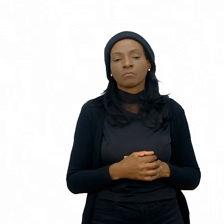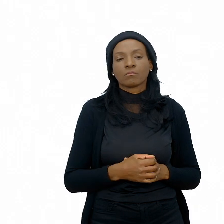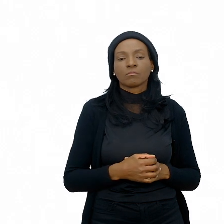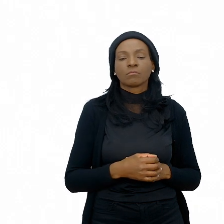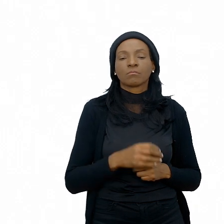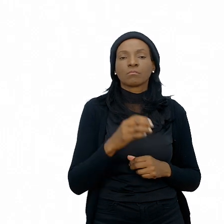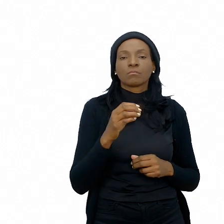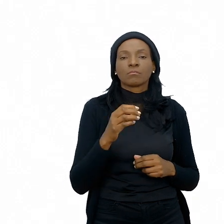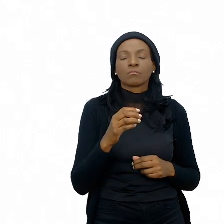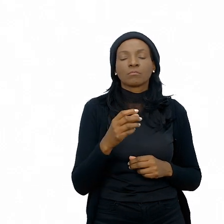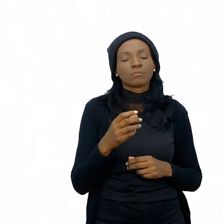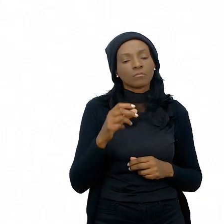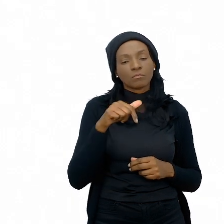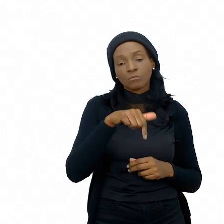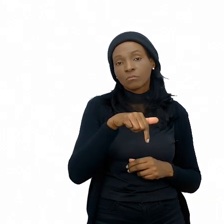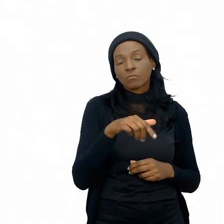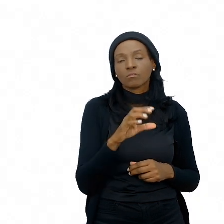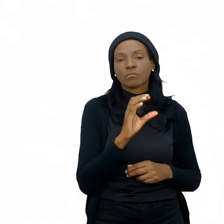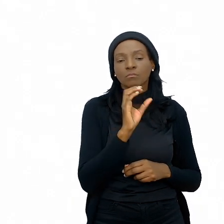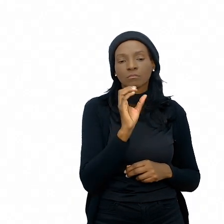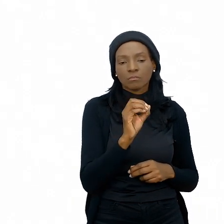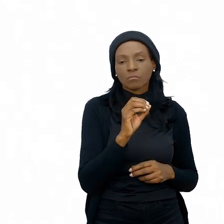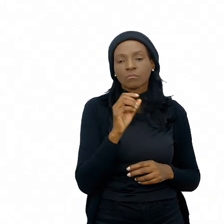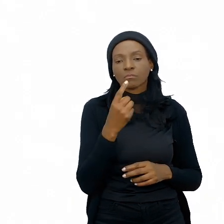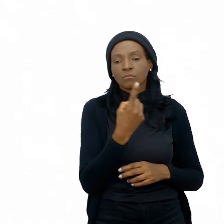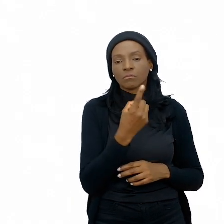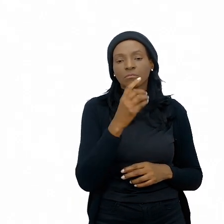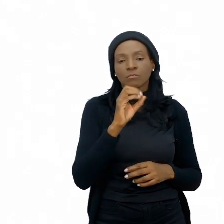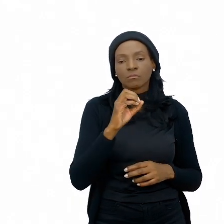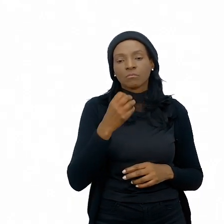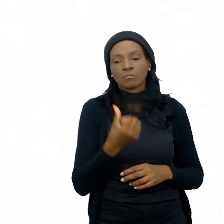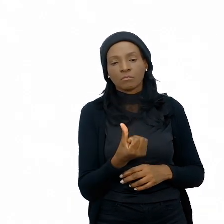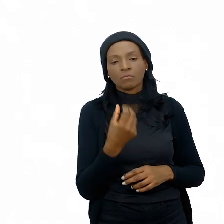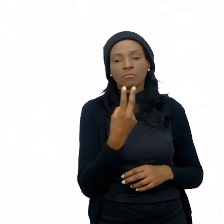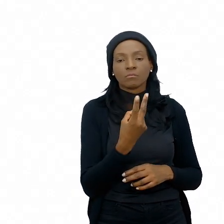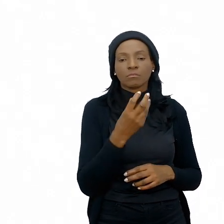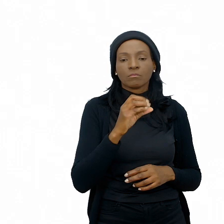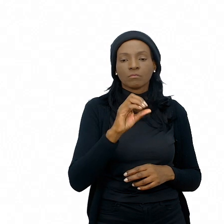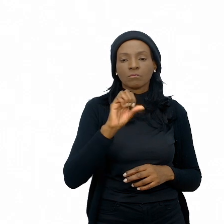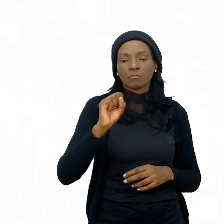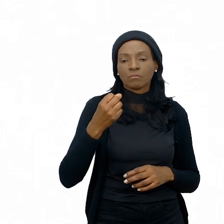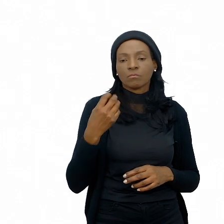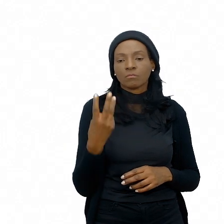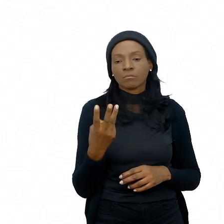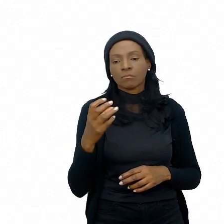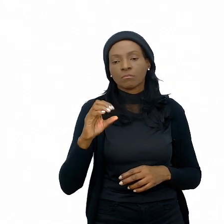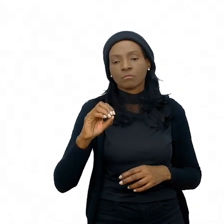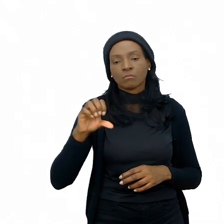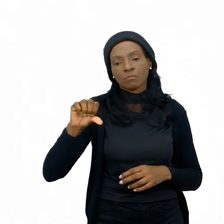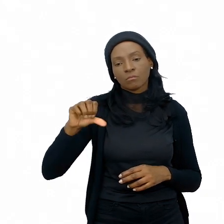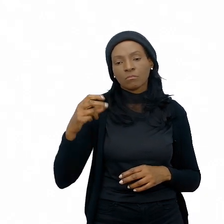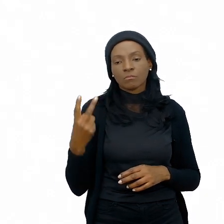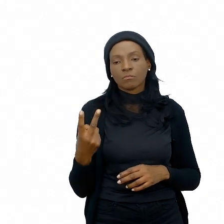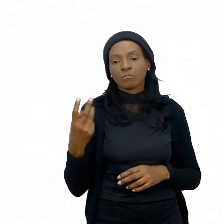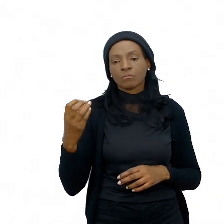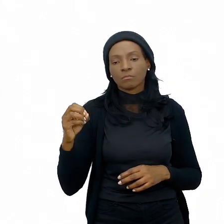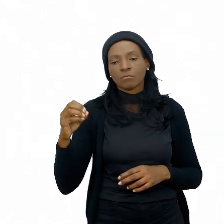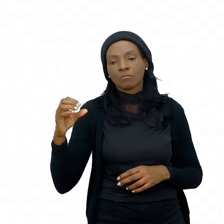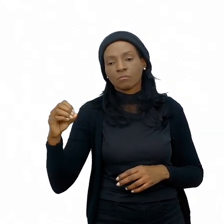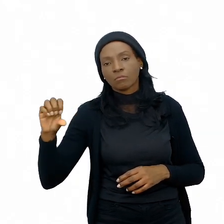com zeros intercalados: 106, 208, 309, 2008.